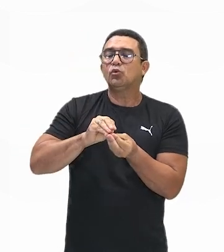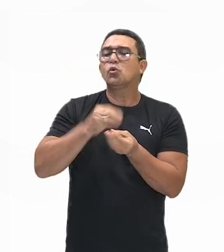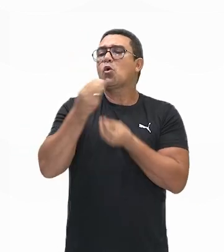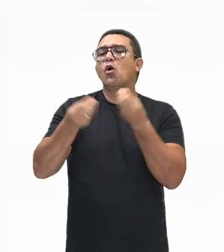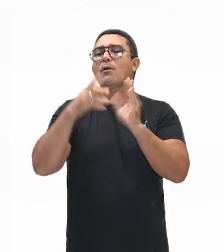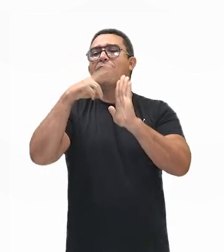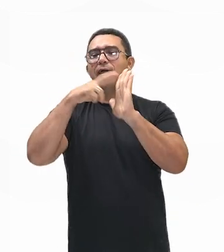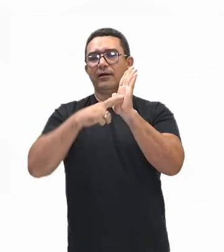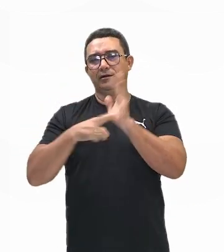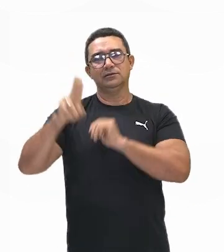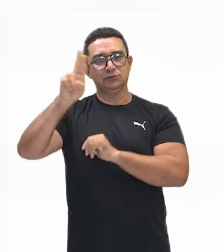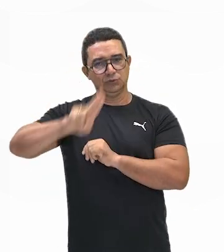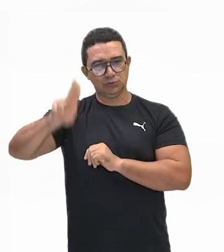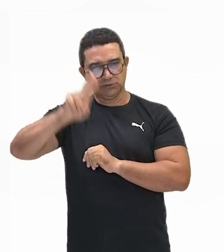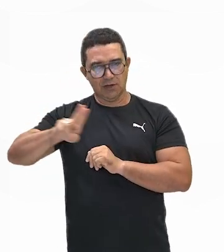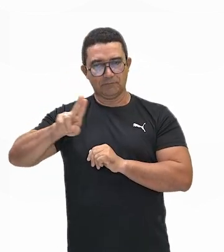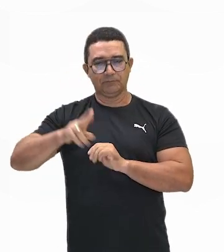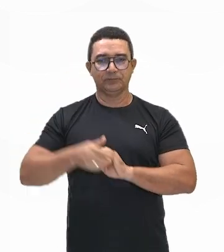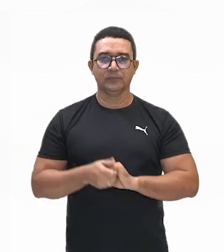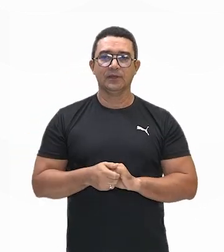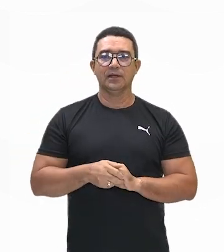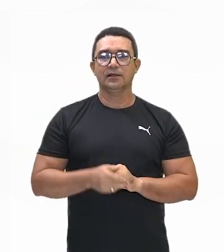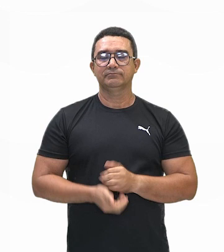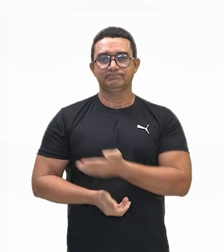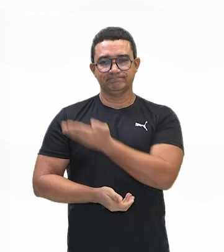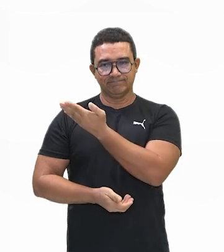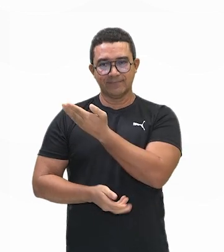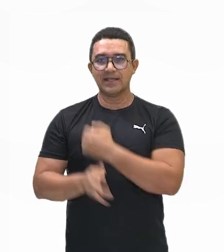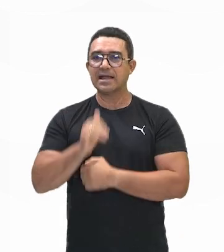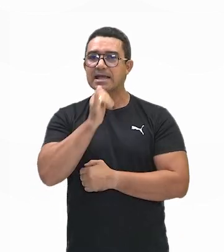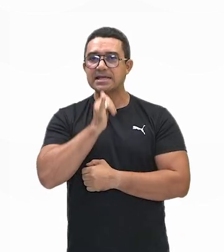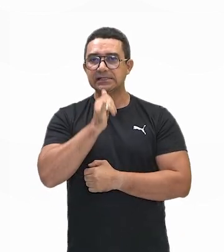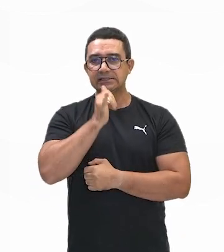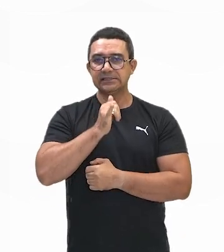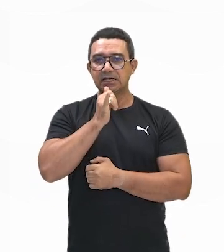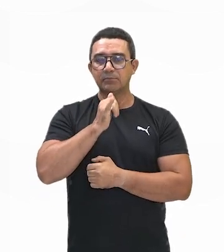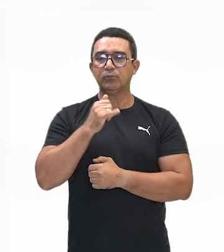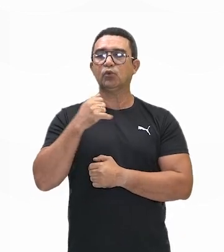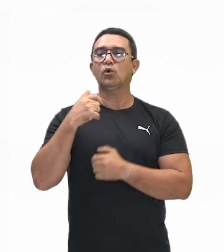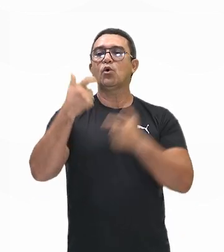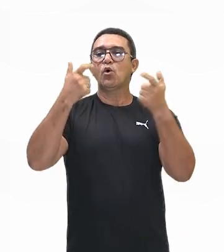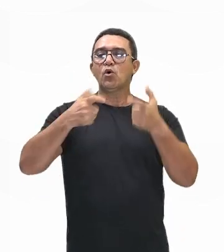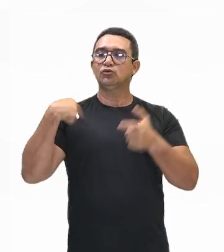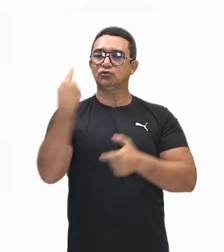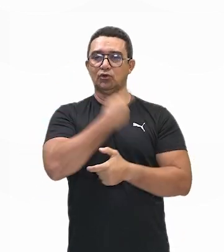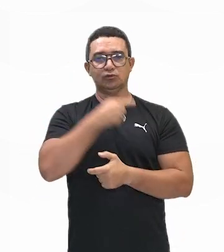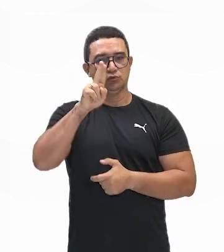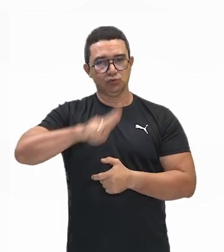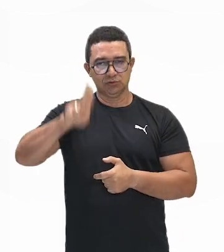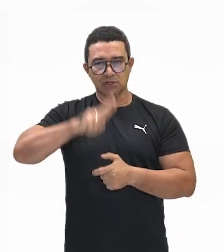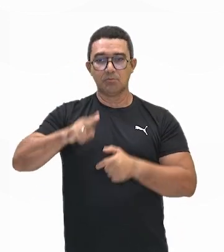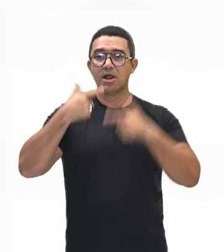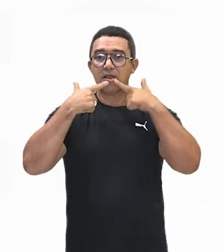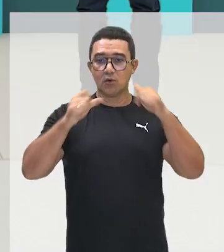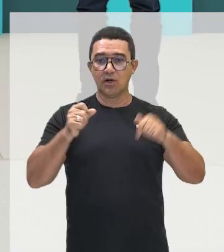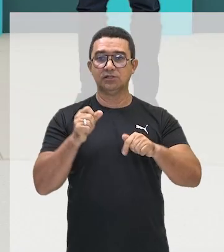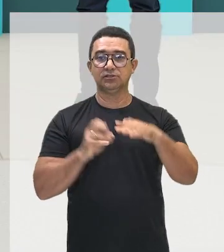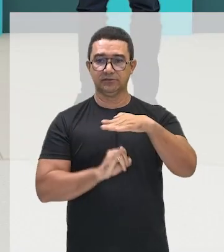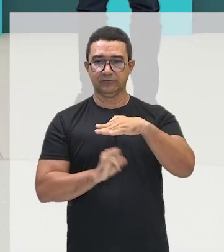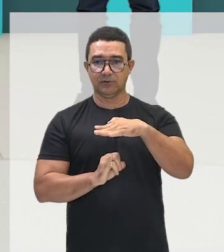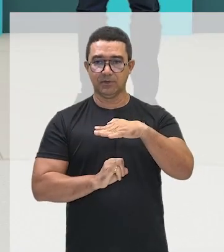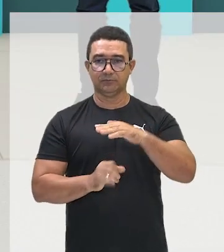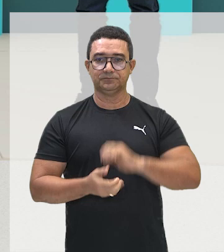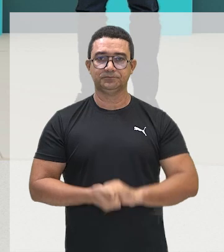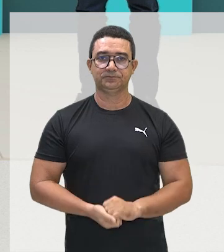uso dessa língua. Quais exemplos nós temos aí de situações onde nós utilizamos a linguagem informal? Olha